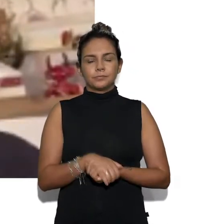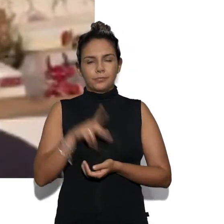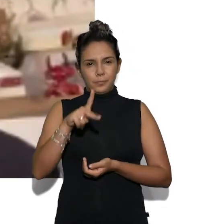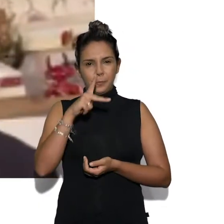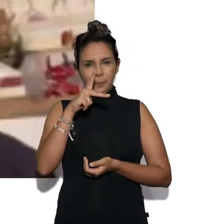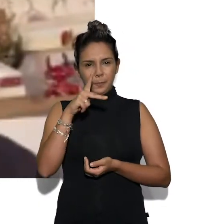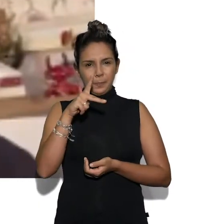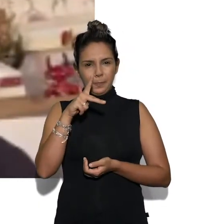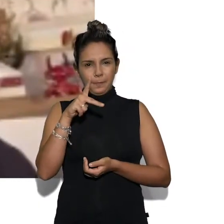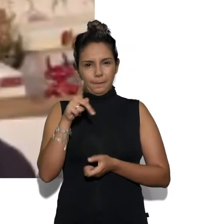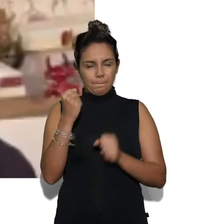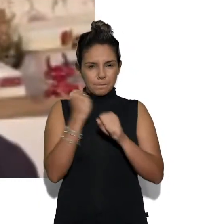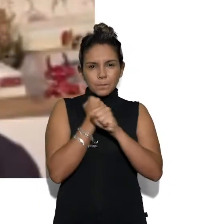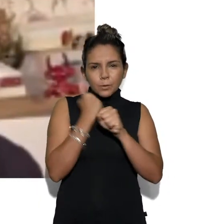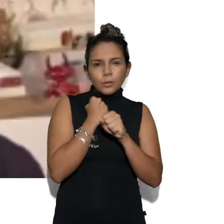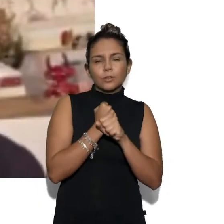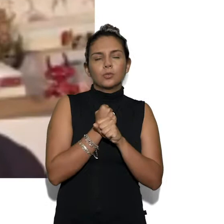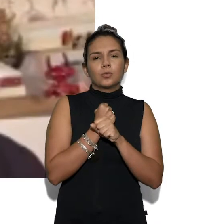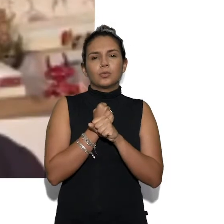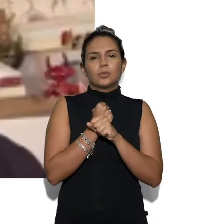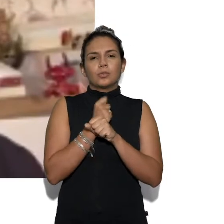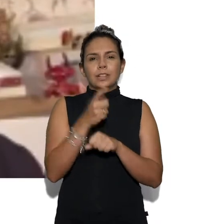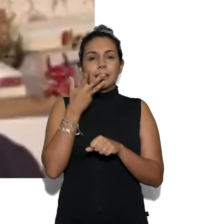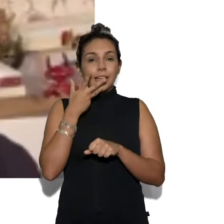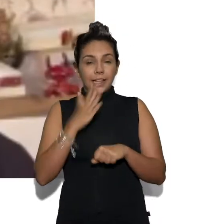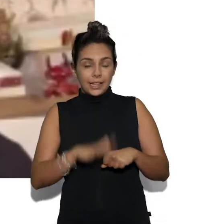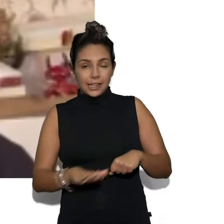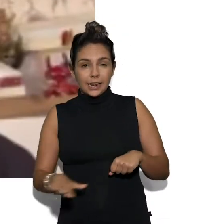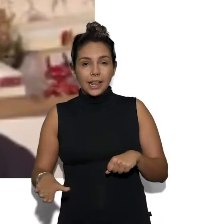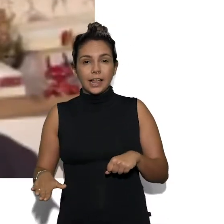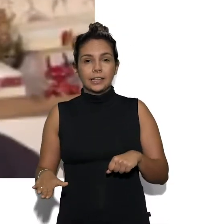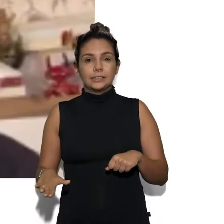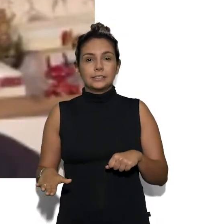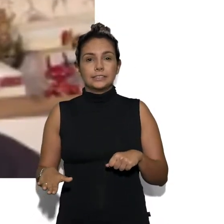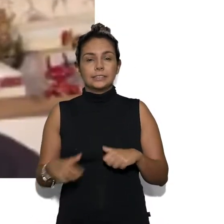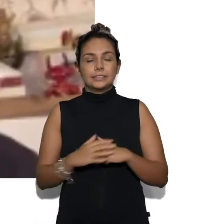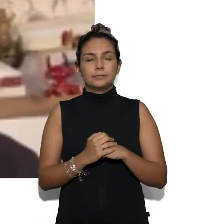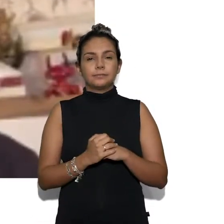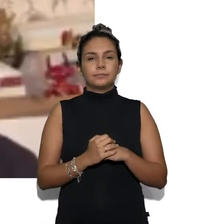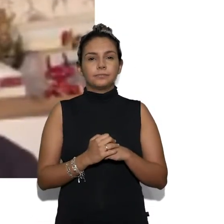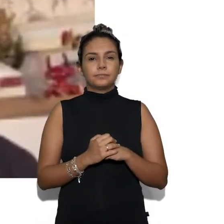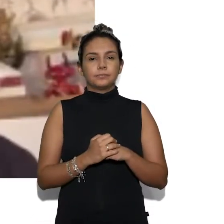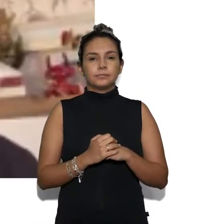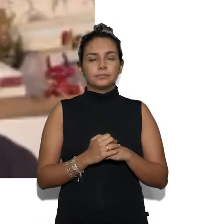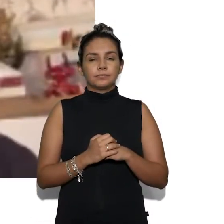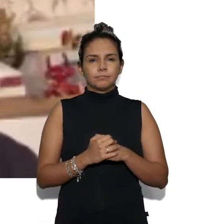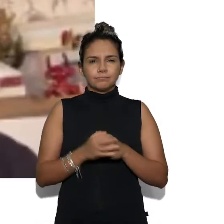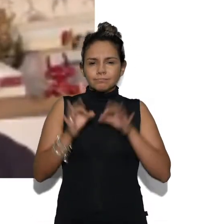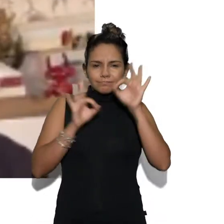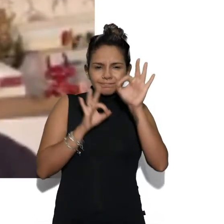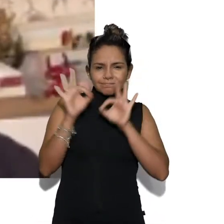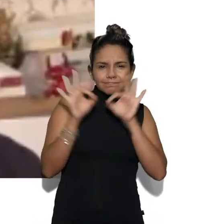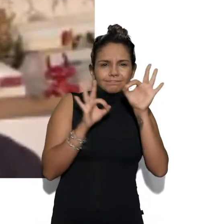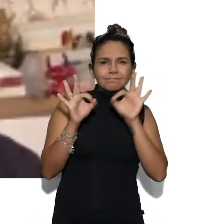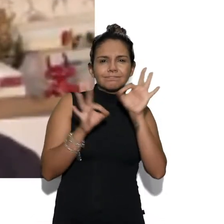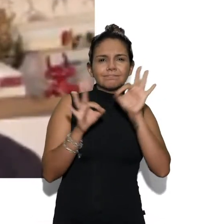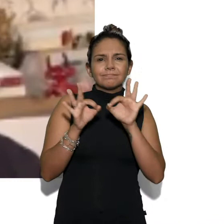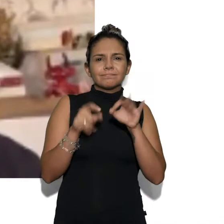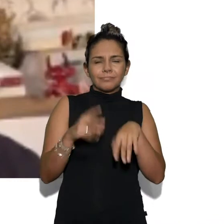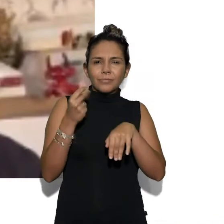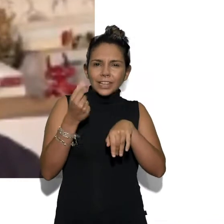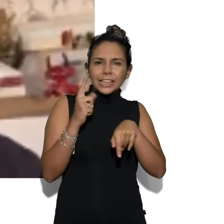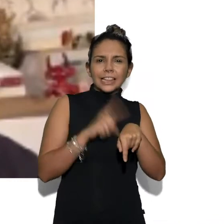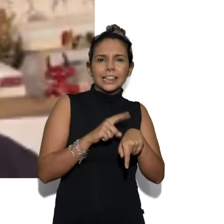paulatina, meticulosa construção dessa criança, aparecimento dessa criança, ao analisar esse